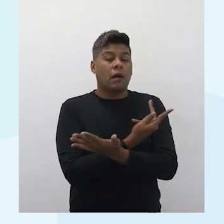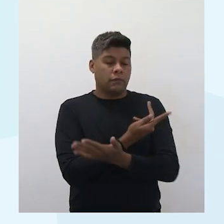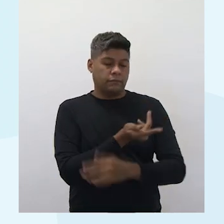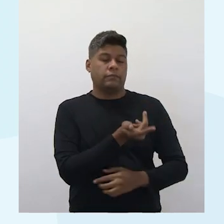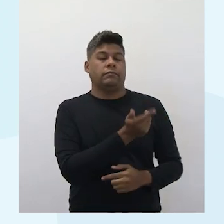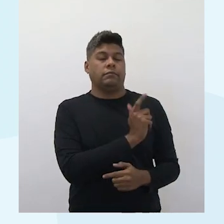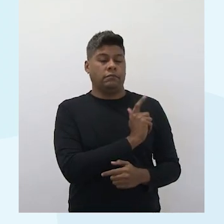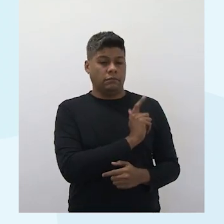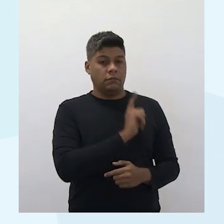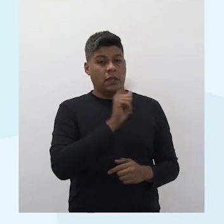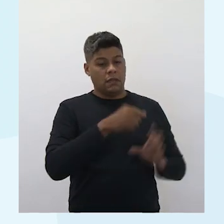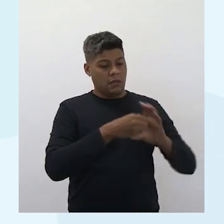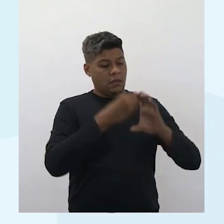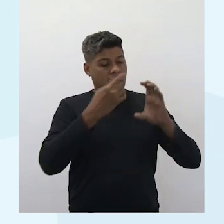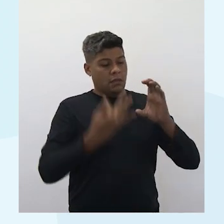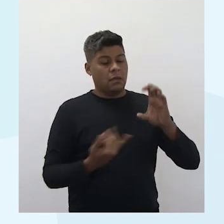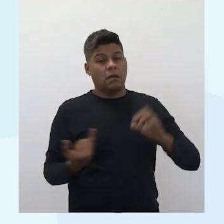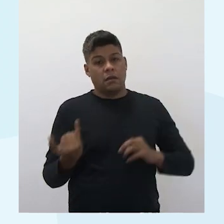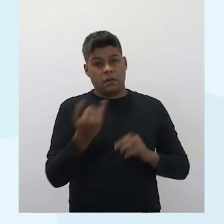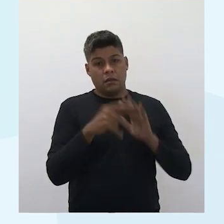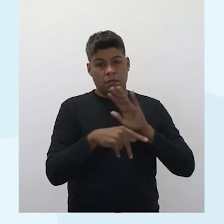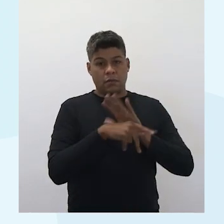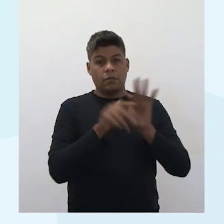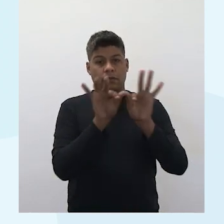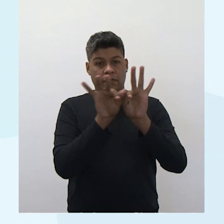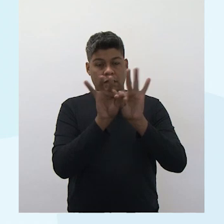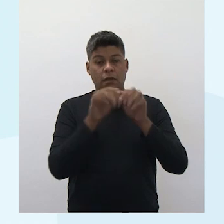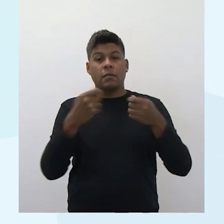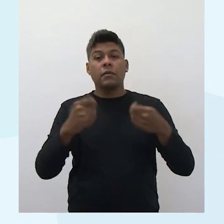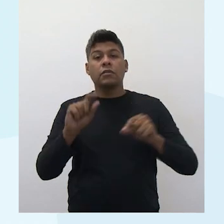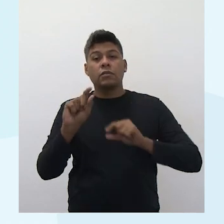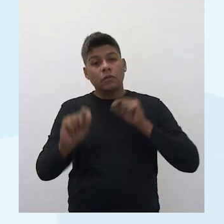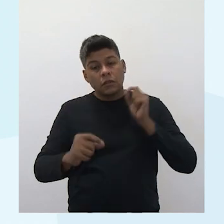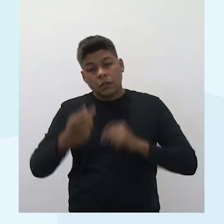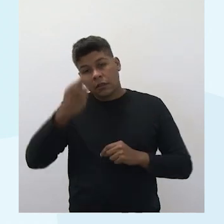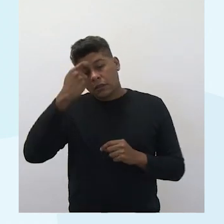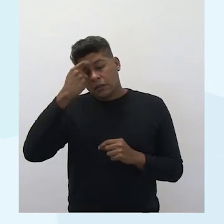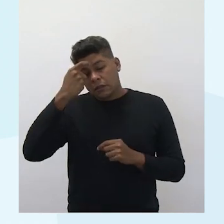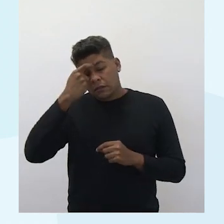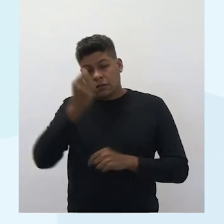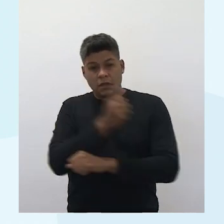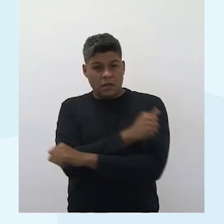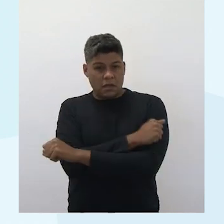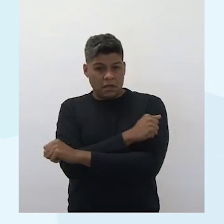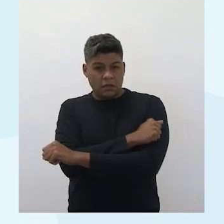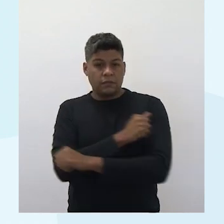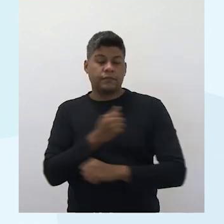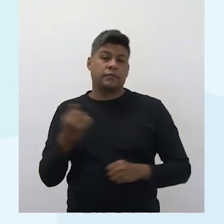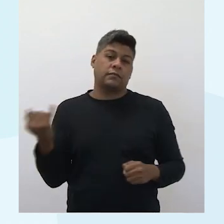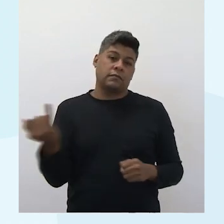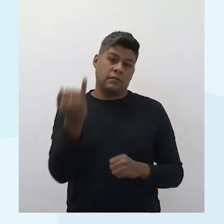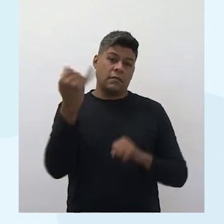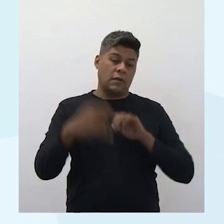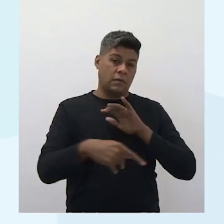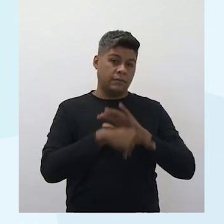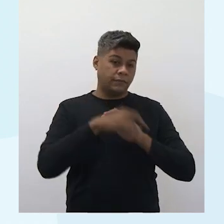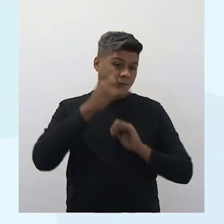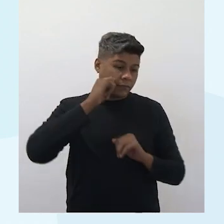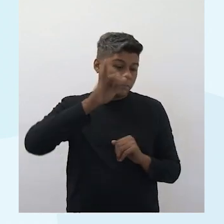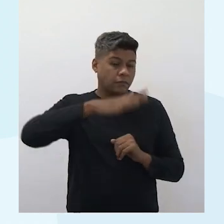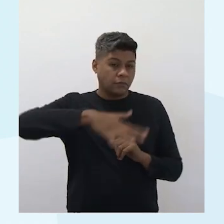Isso é um aspecto importante lá da física. Portanto, precisamos conscientizar os estudantes sobre a importância da questão da